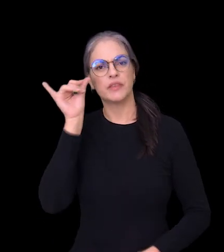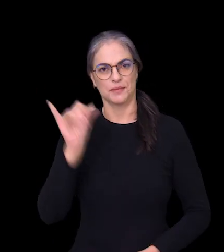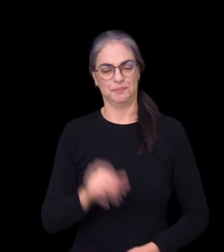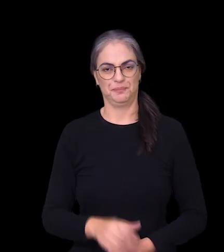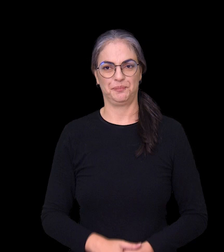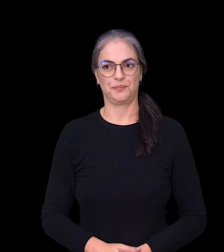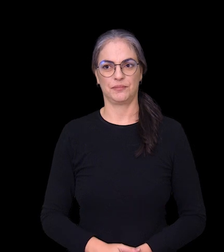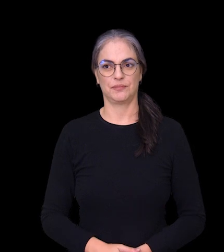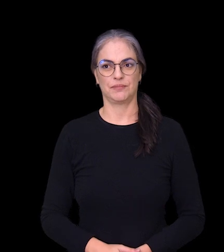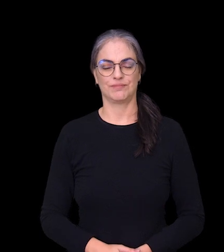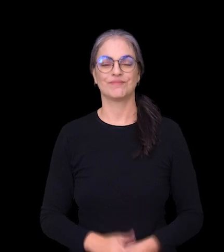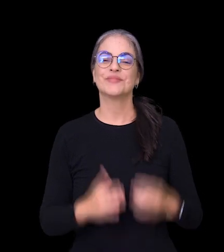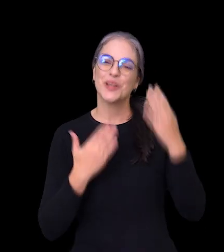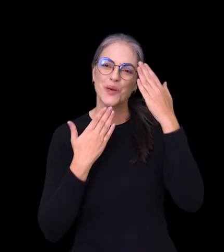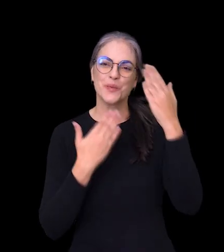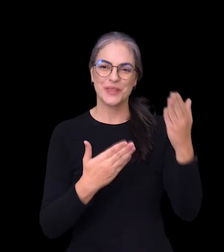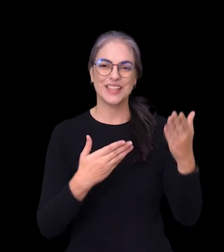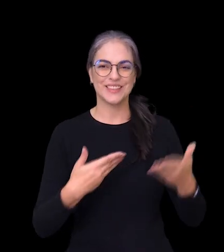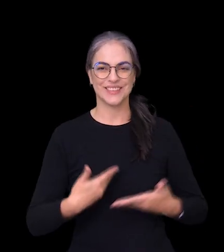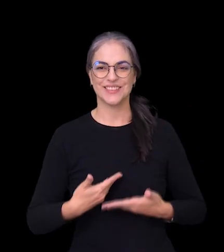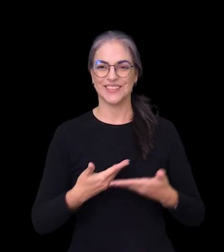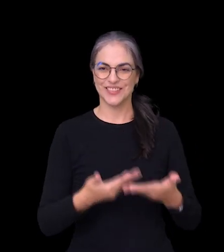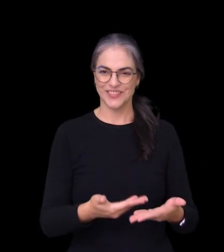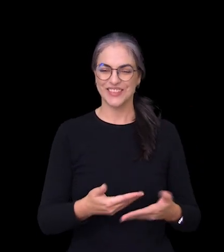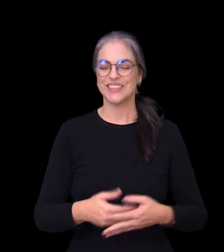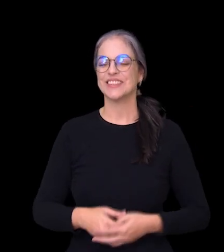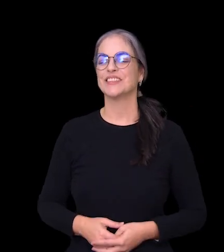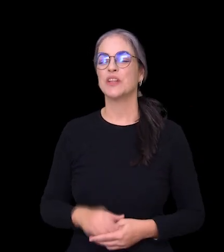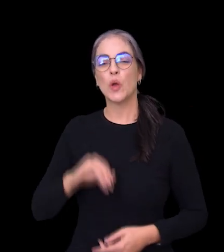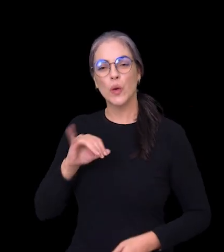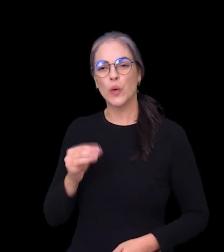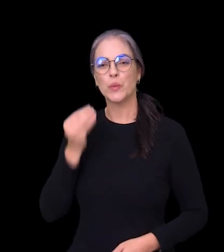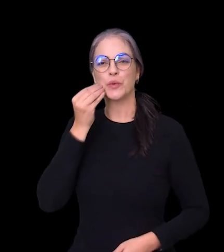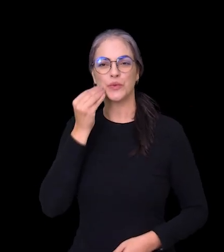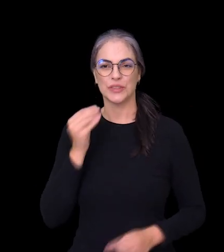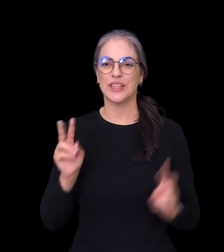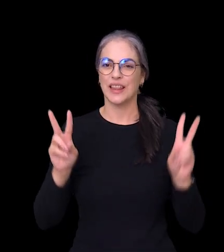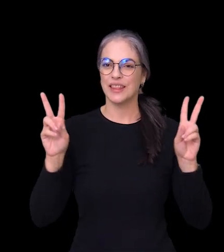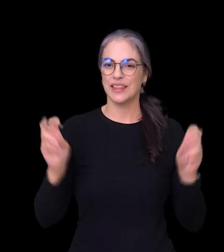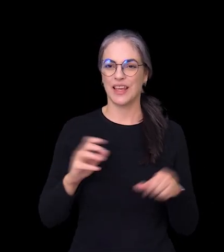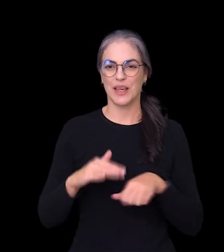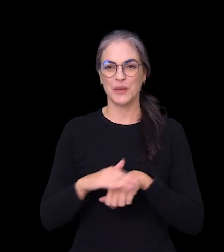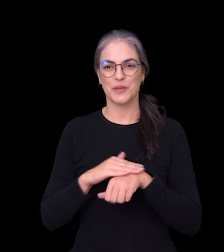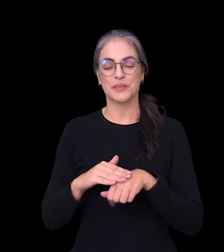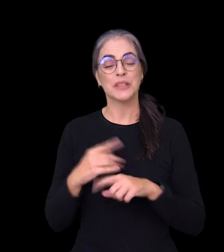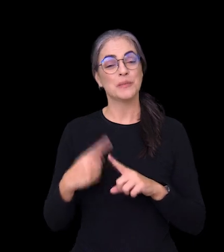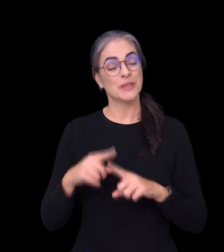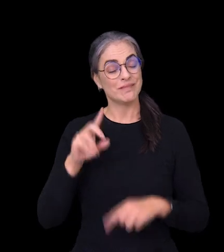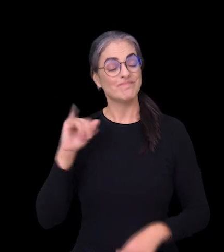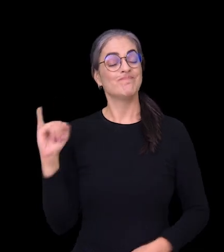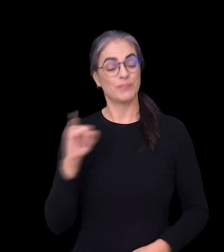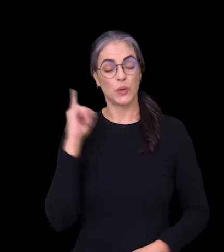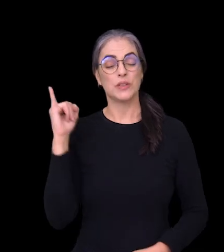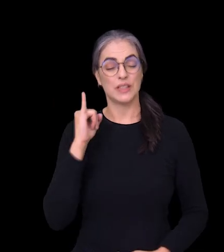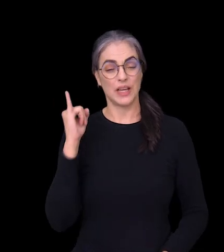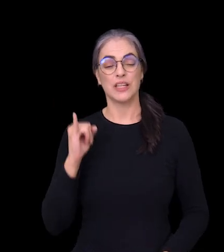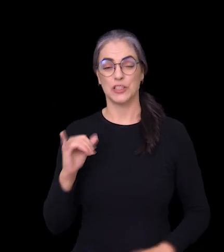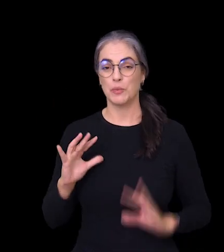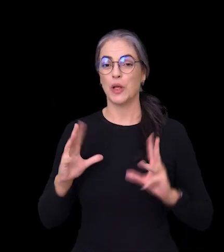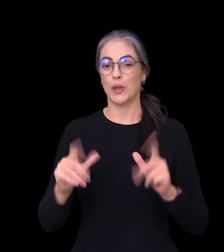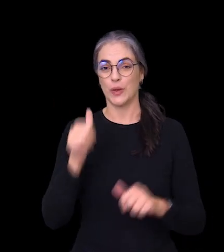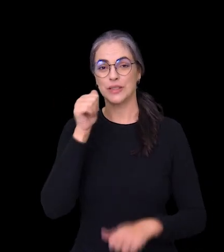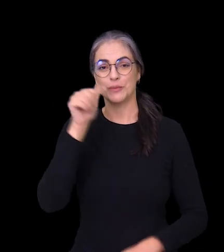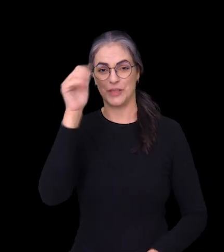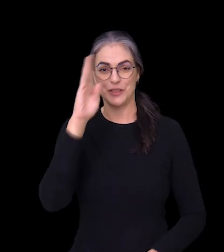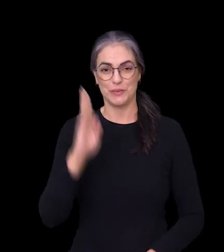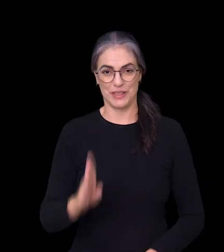Regina, quero te agradecer pelo Deputada Ana Pimentel, PT Minas Gerais. Falar de um tema que é tão importante para as mulheres no